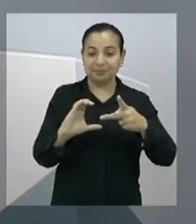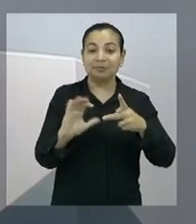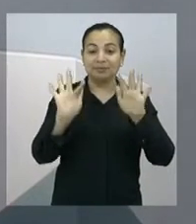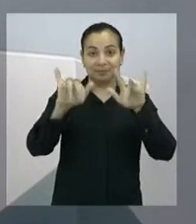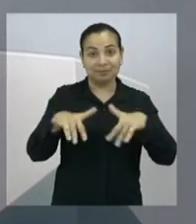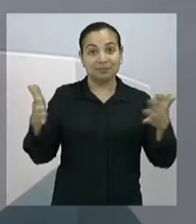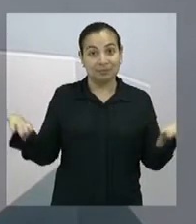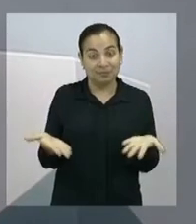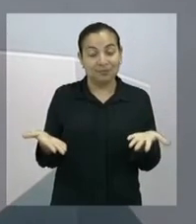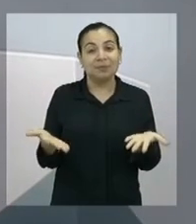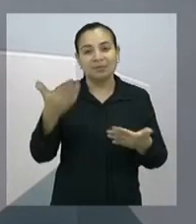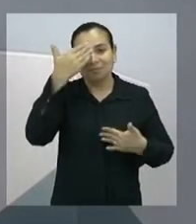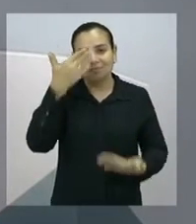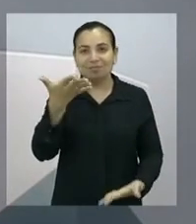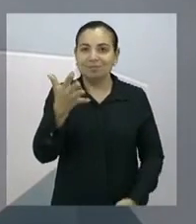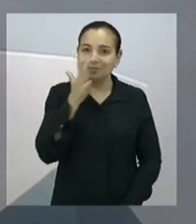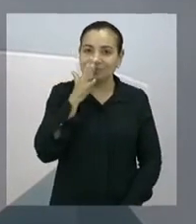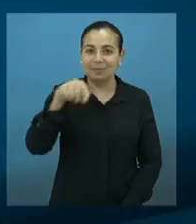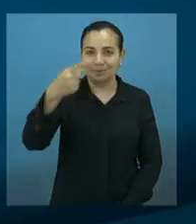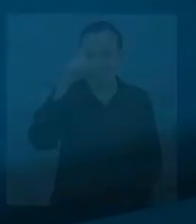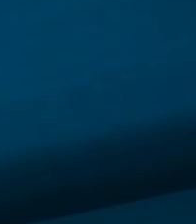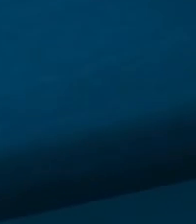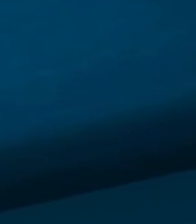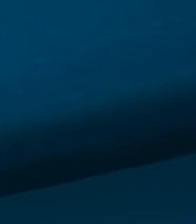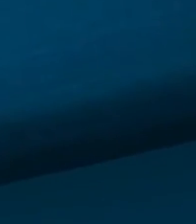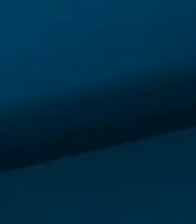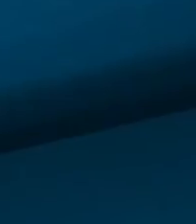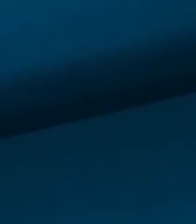aqui. Obrigado pela sua companhia e até amanhã.